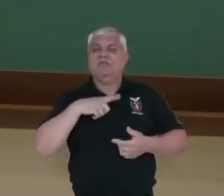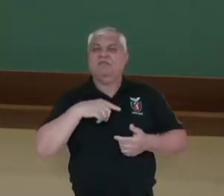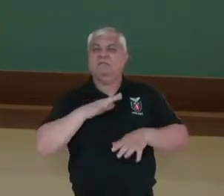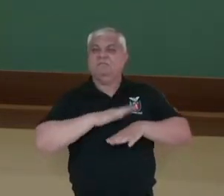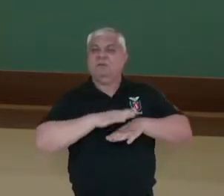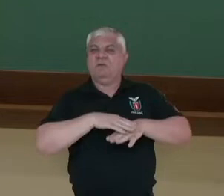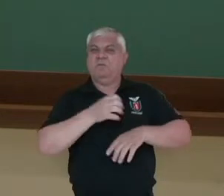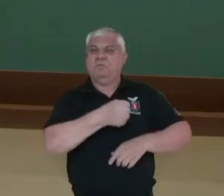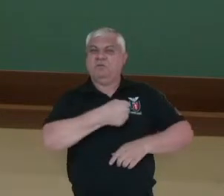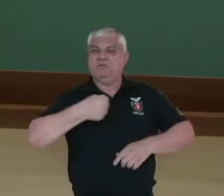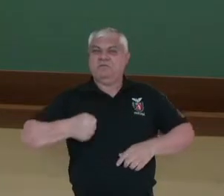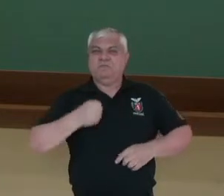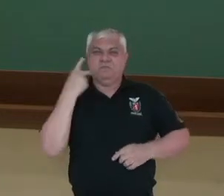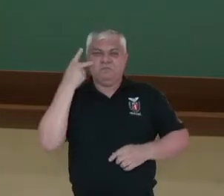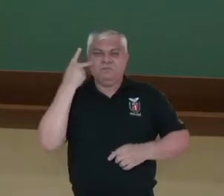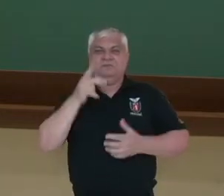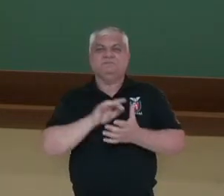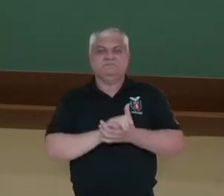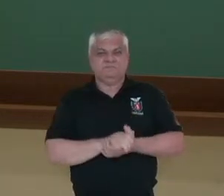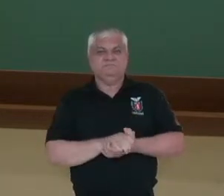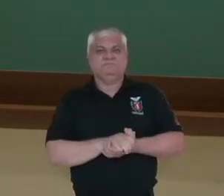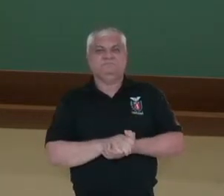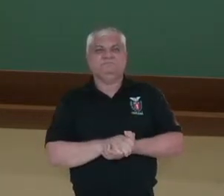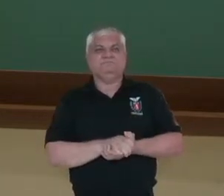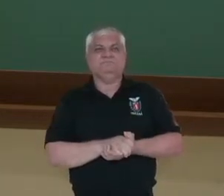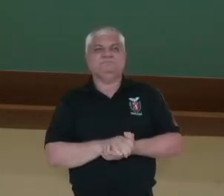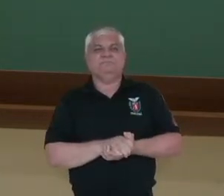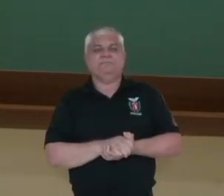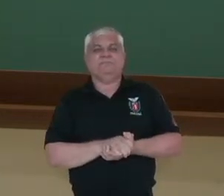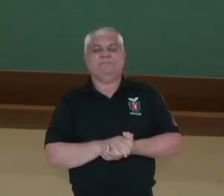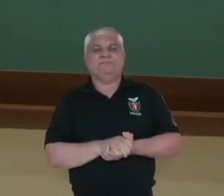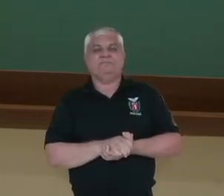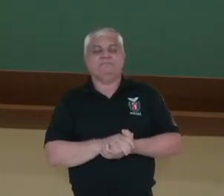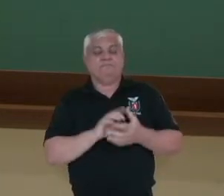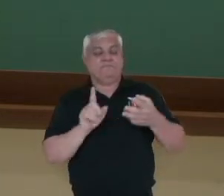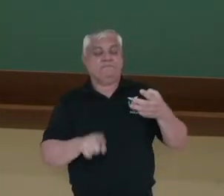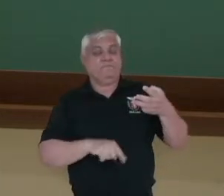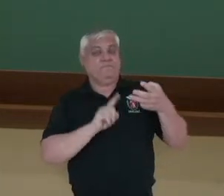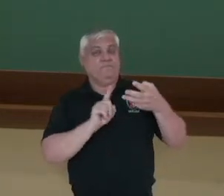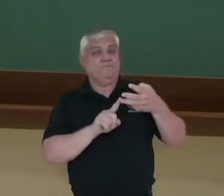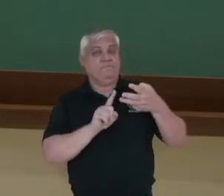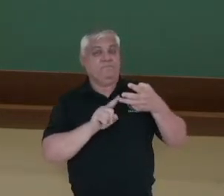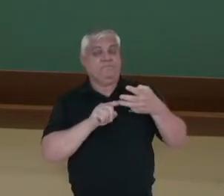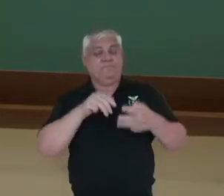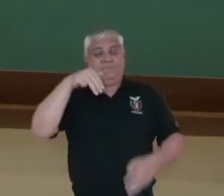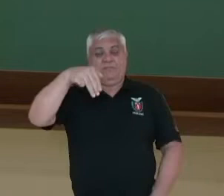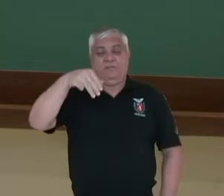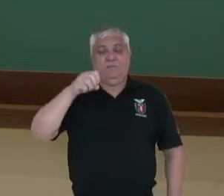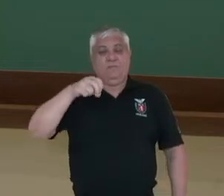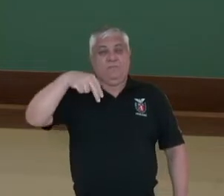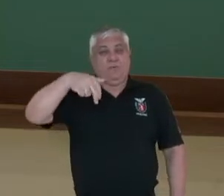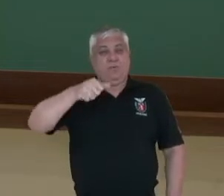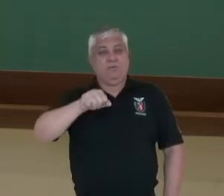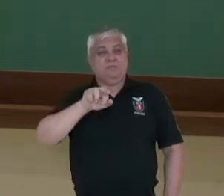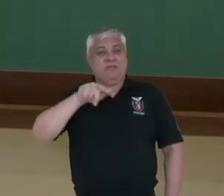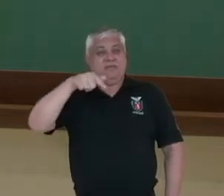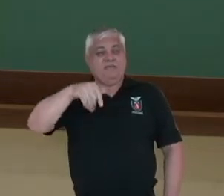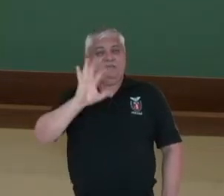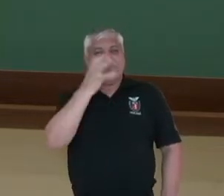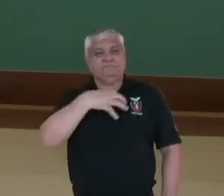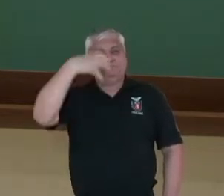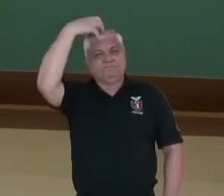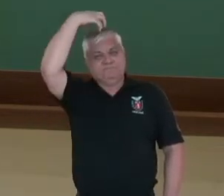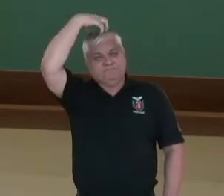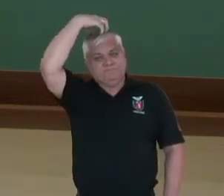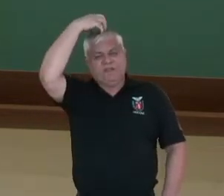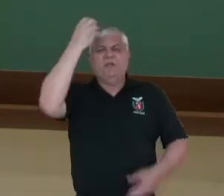político, certo? Isso falando então das repúblicas. Vamos pensar um pouco sobre as monarquias. Qual é o princípio